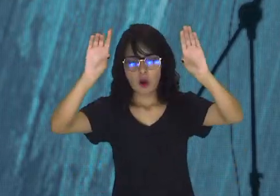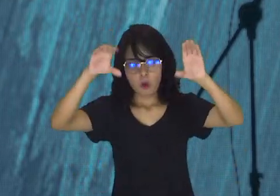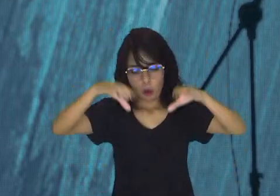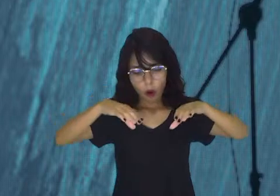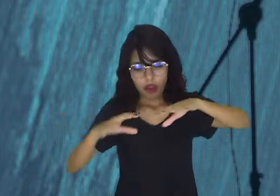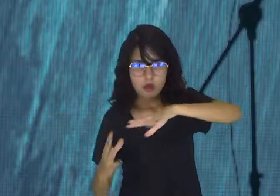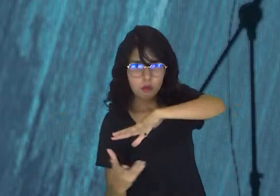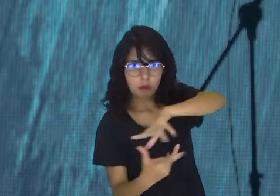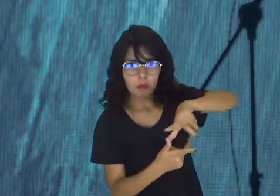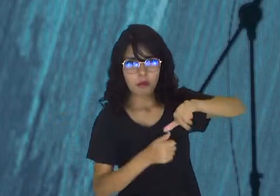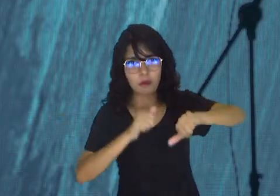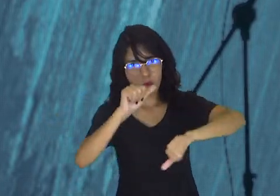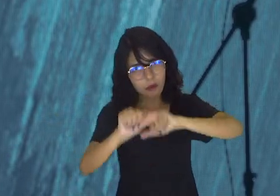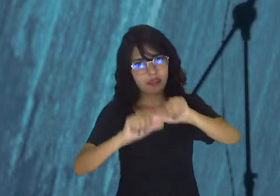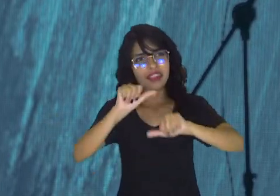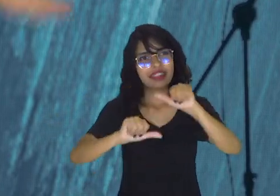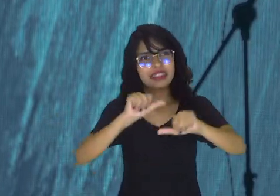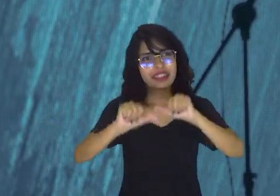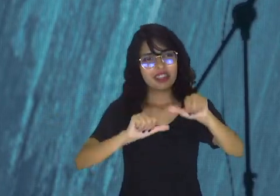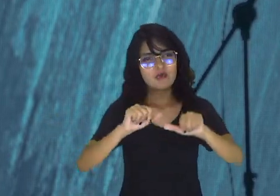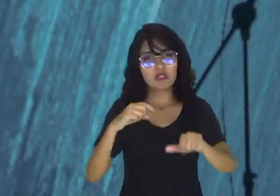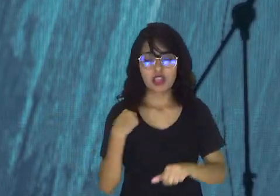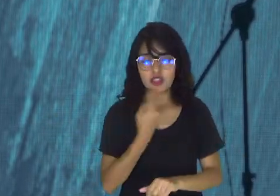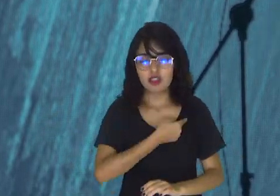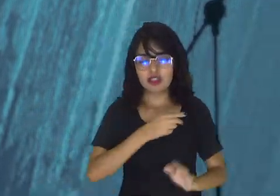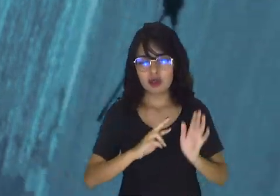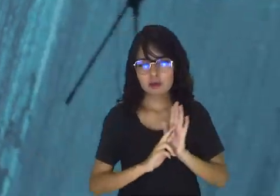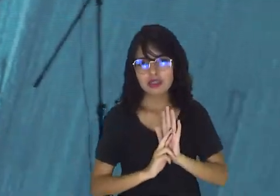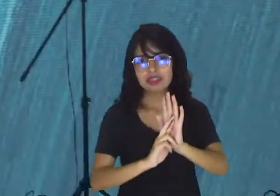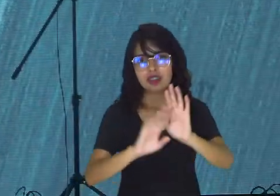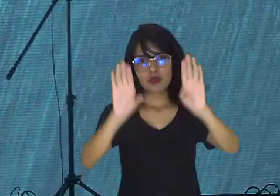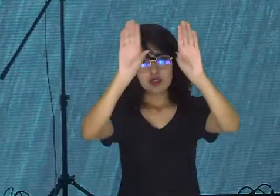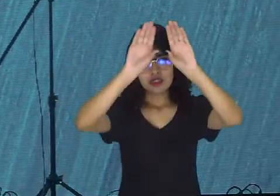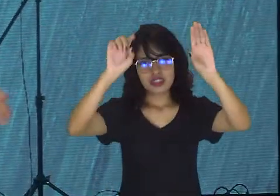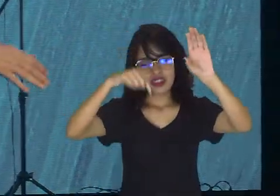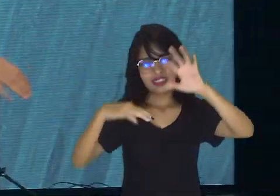terra, em nome de Jesus. Amém. Vamos adorar.